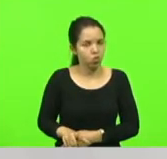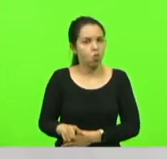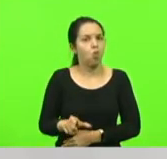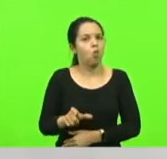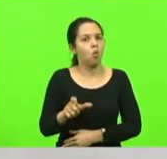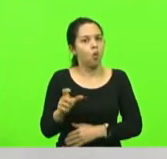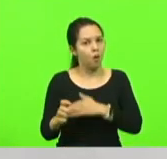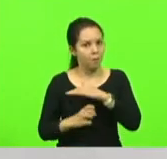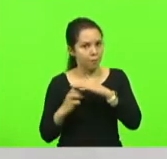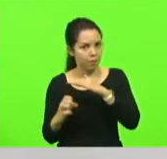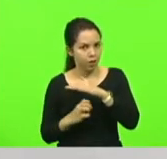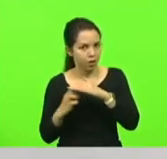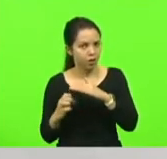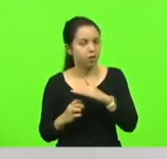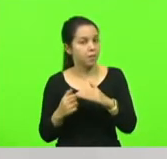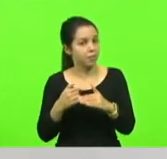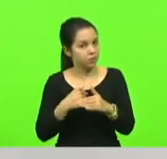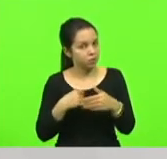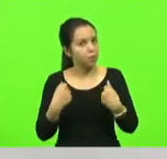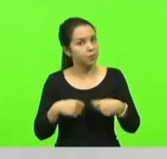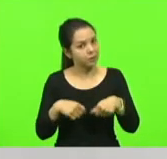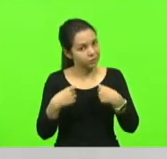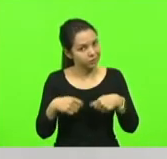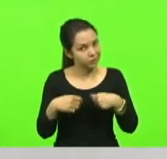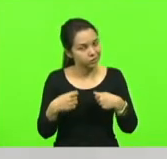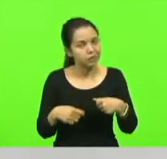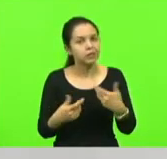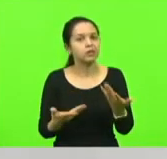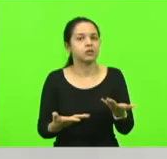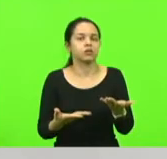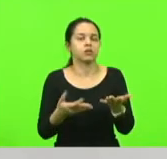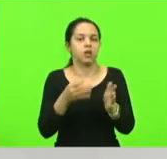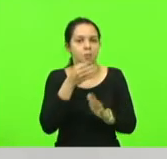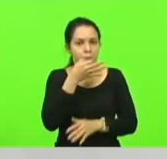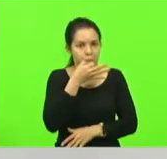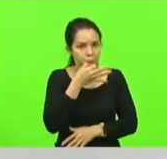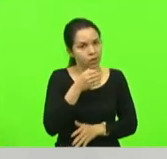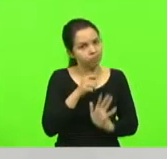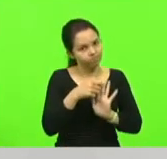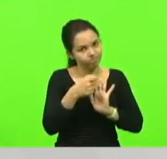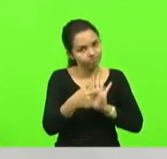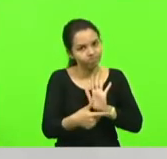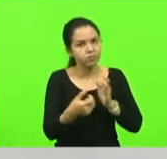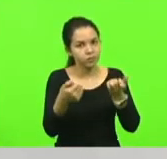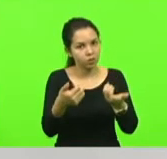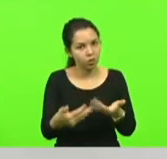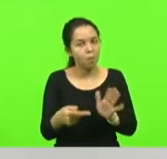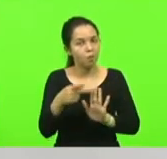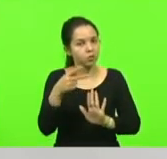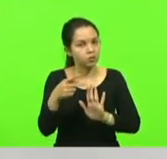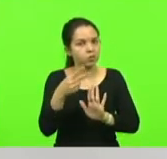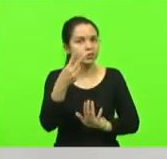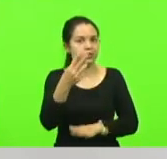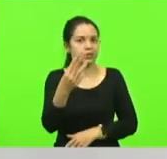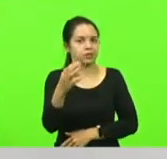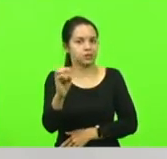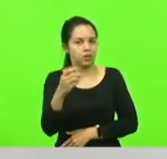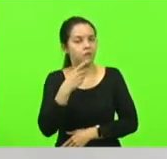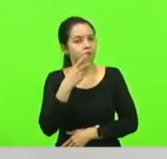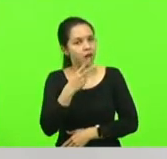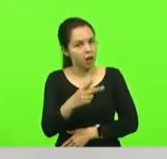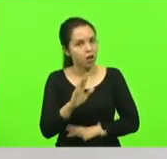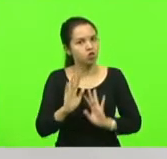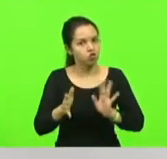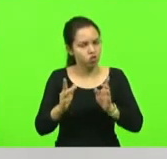entanto, eu sou obrigado a fazer uma crítica na questão dessa portaria 230, e isso eu falei pessoalmente, presidente Marcos Heleno,